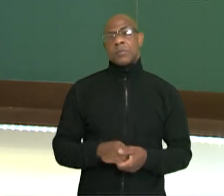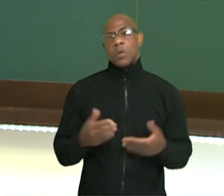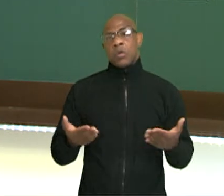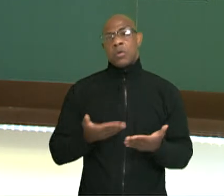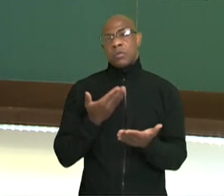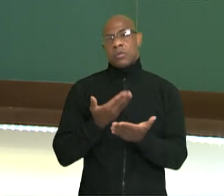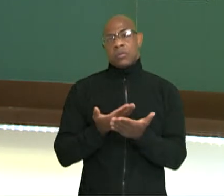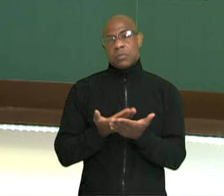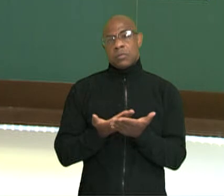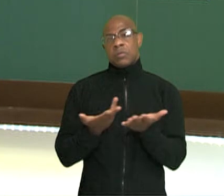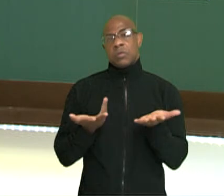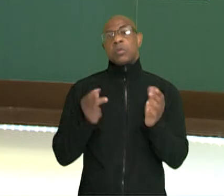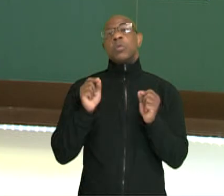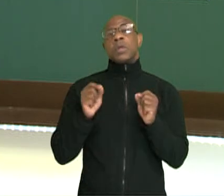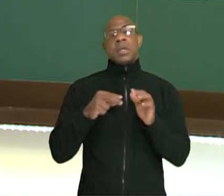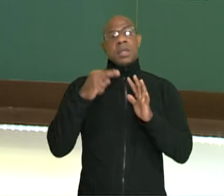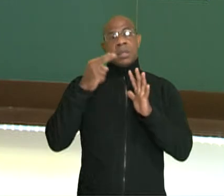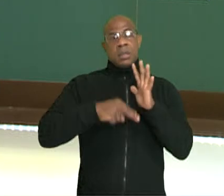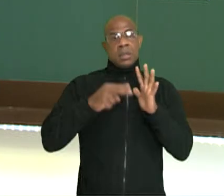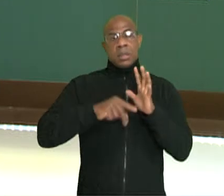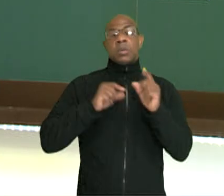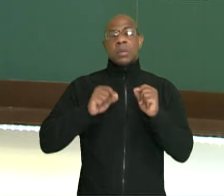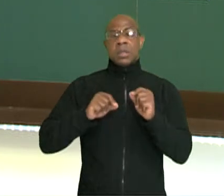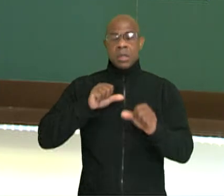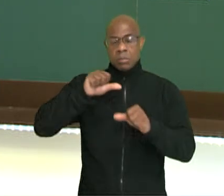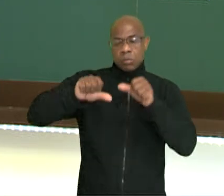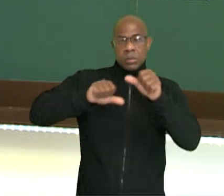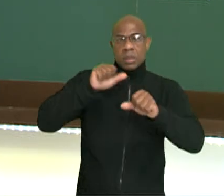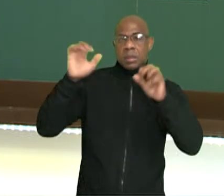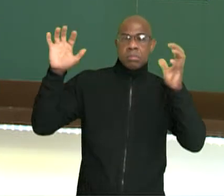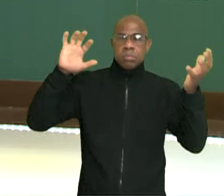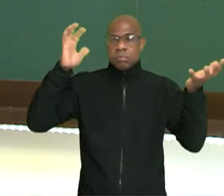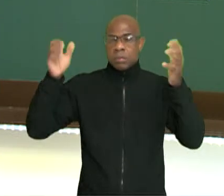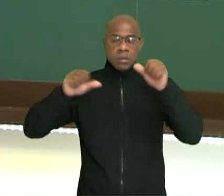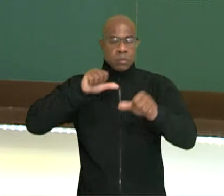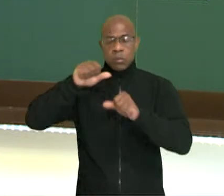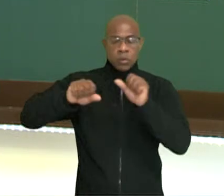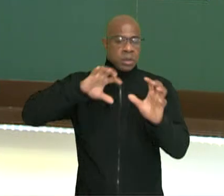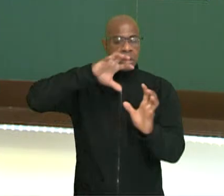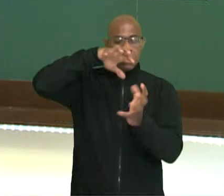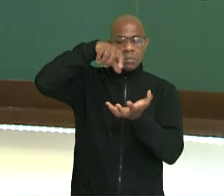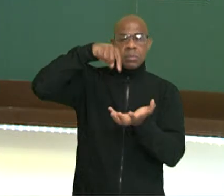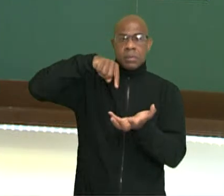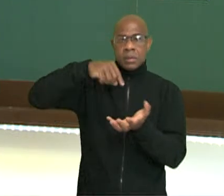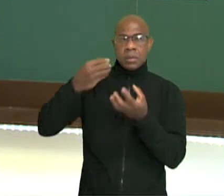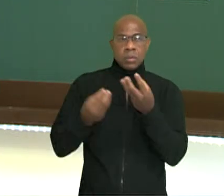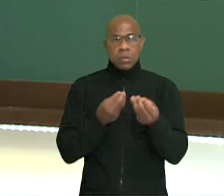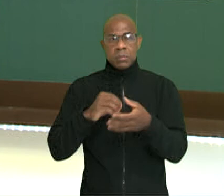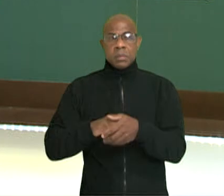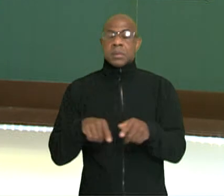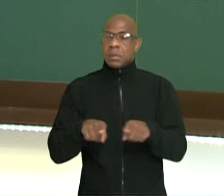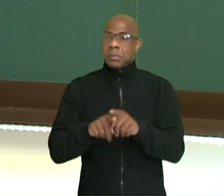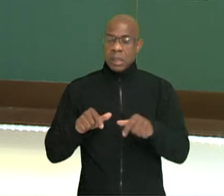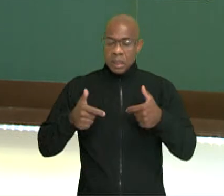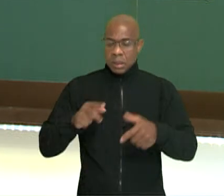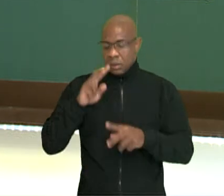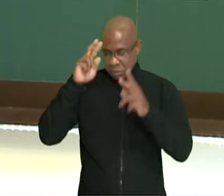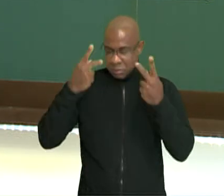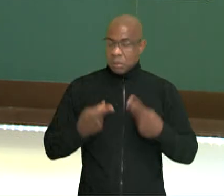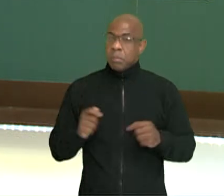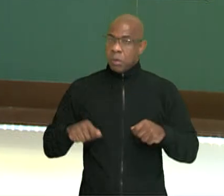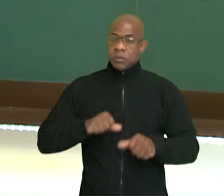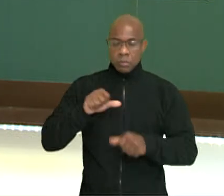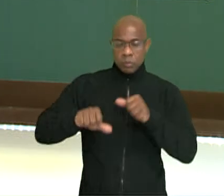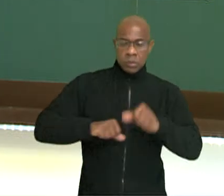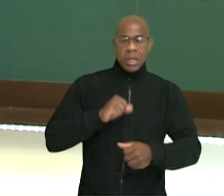nós lemos textos informativos sobre como a mudança climática está alterando o eixo de rotação da Terra. Vimos que a ação humana pode alterar os rumos